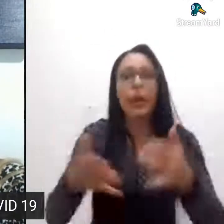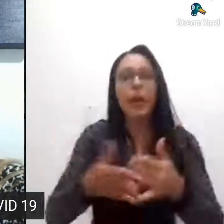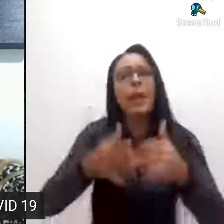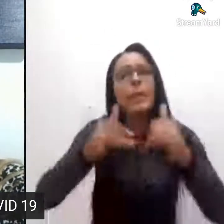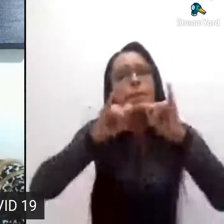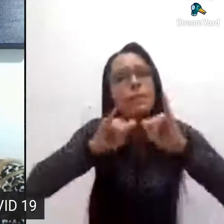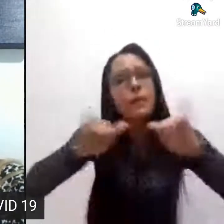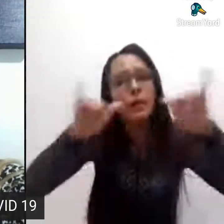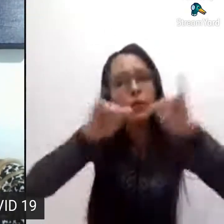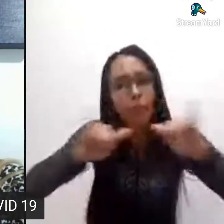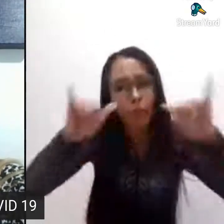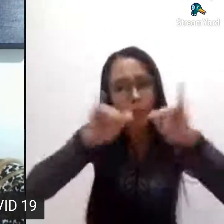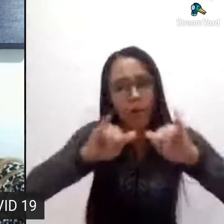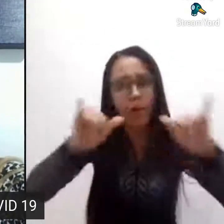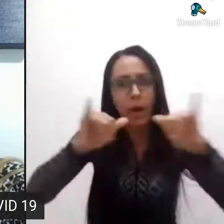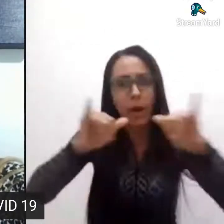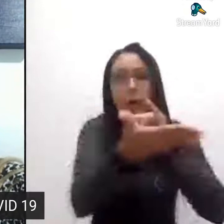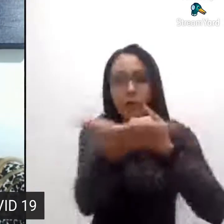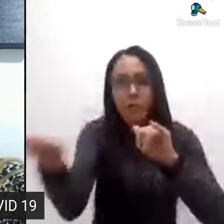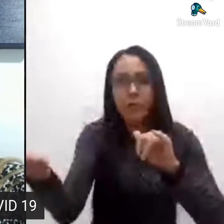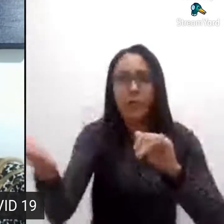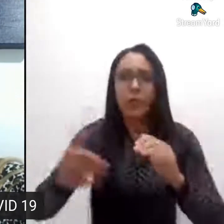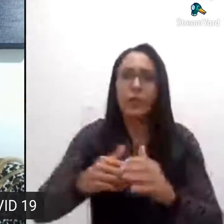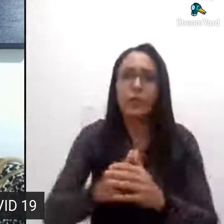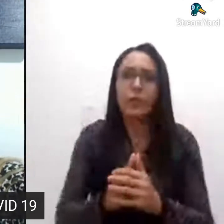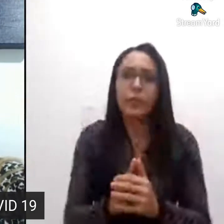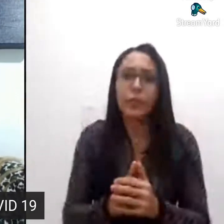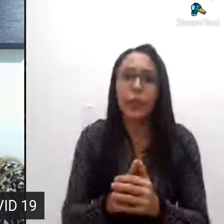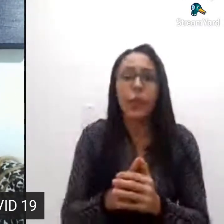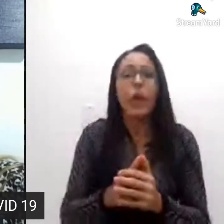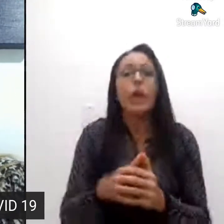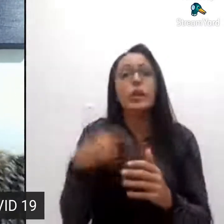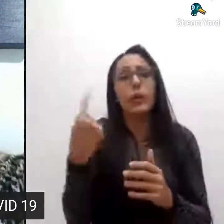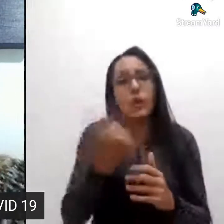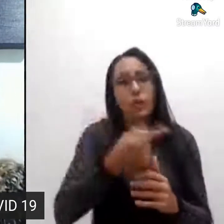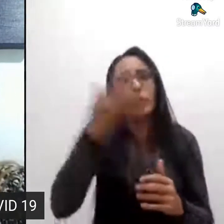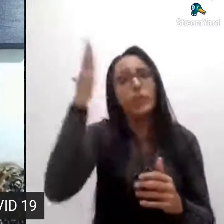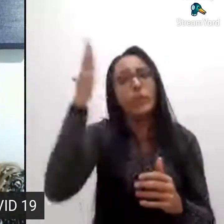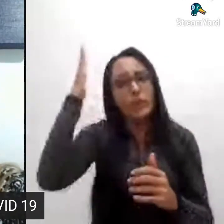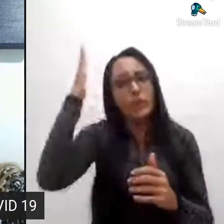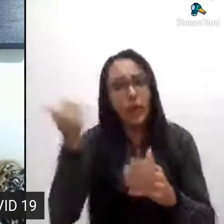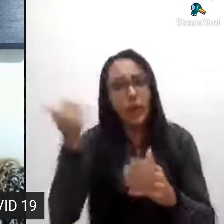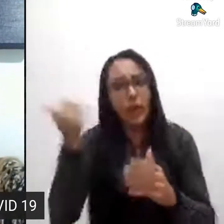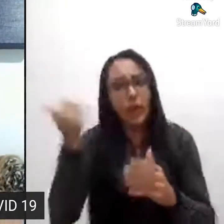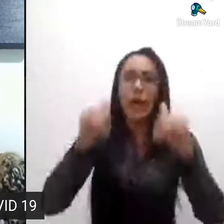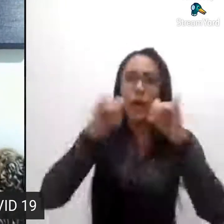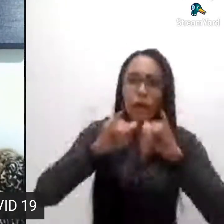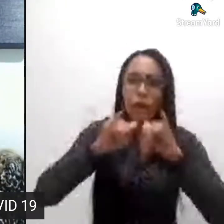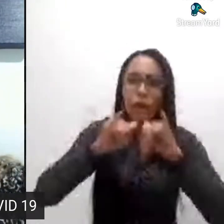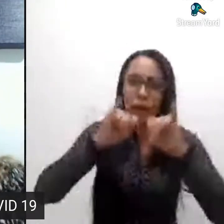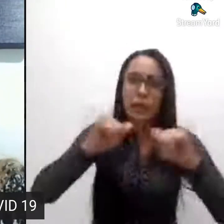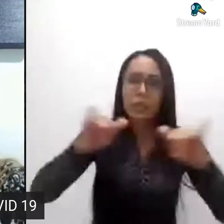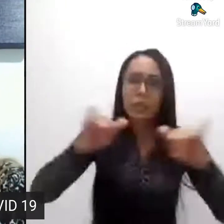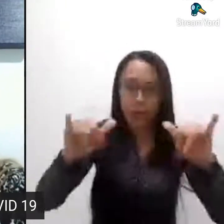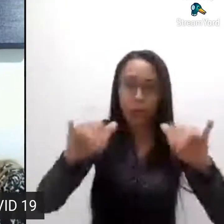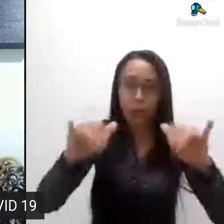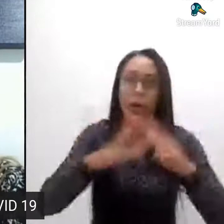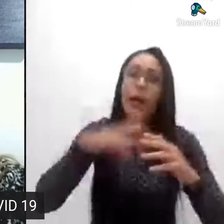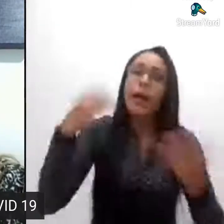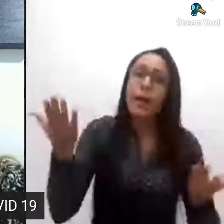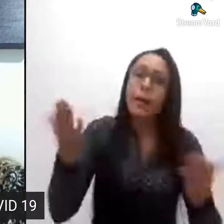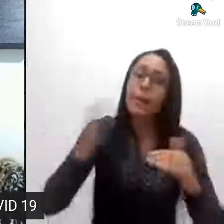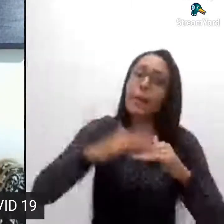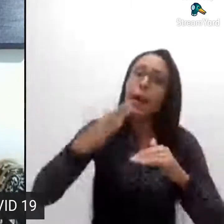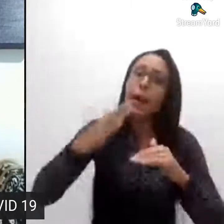mais informações para vocês. A gente sabe que quanto mais a gente tem acesso às informações, mais isso nos